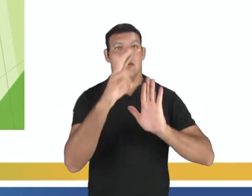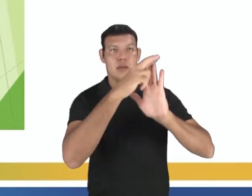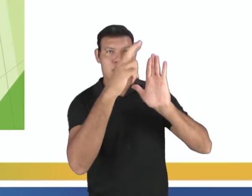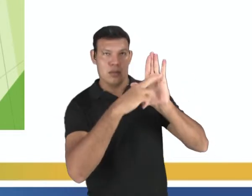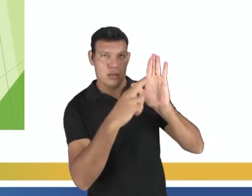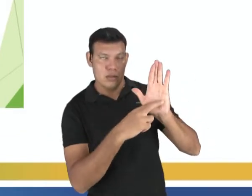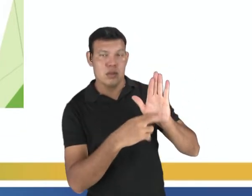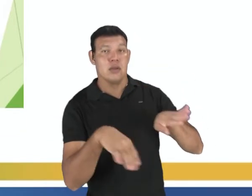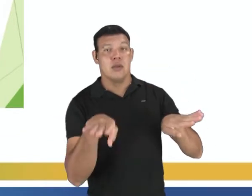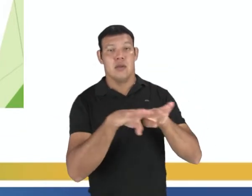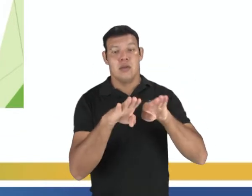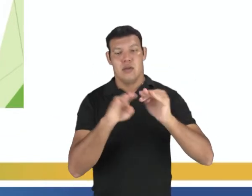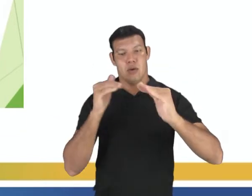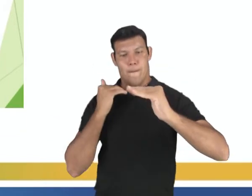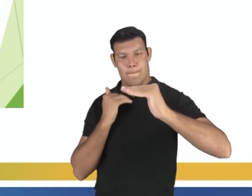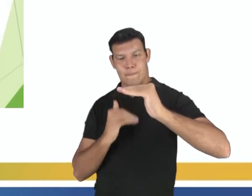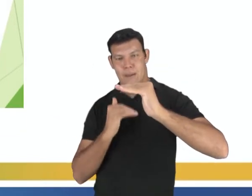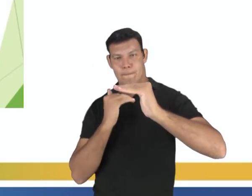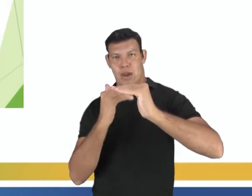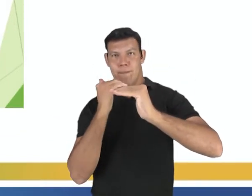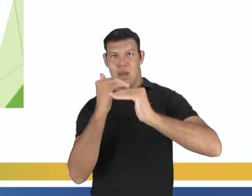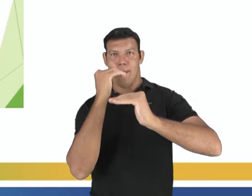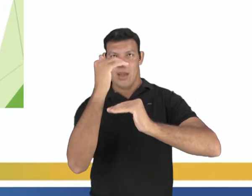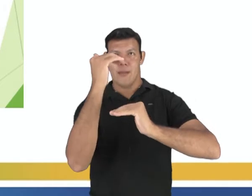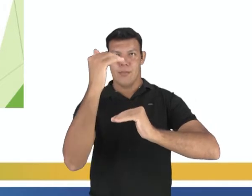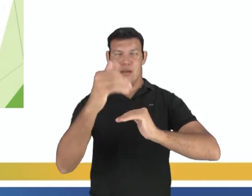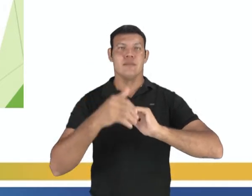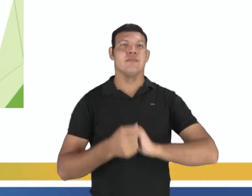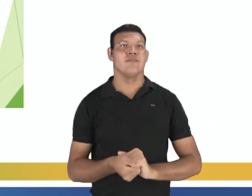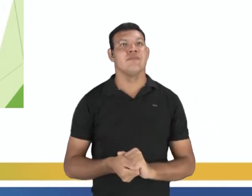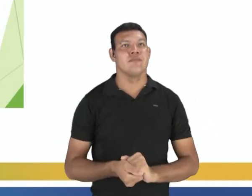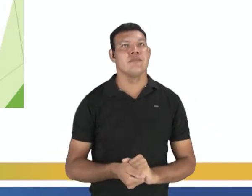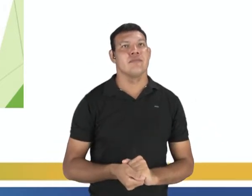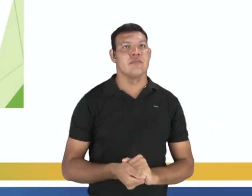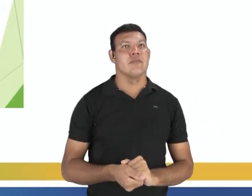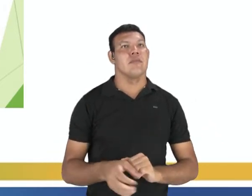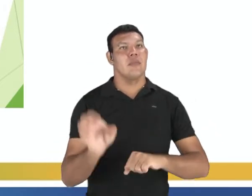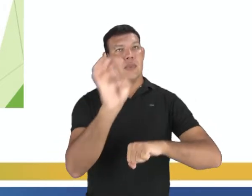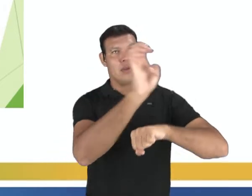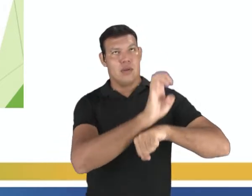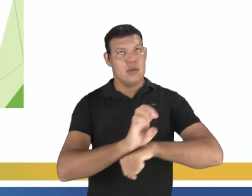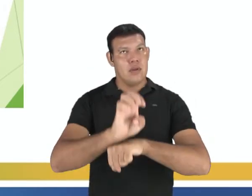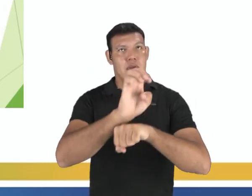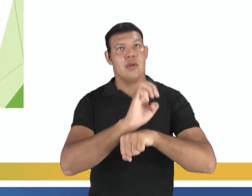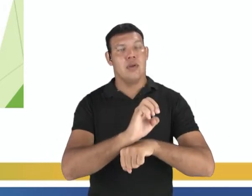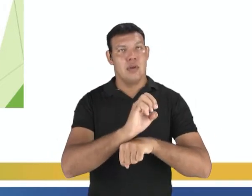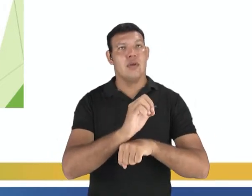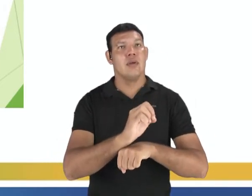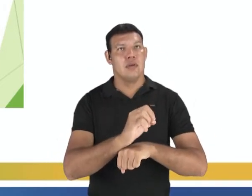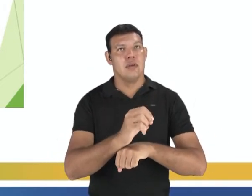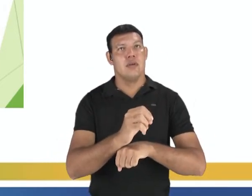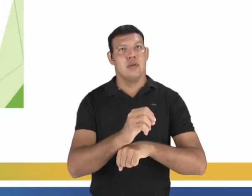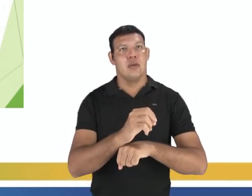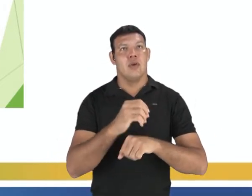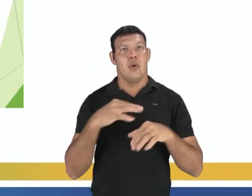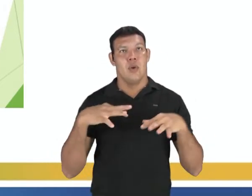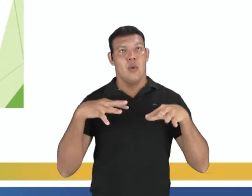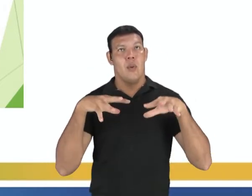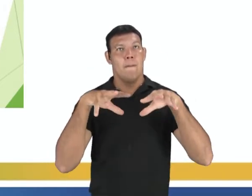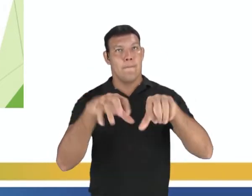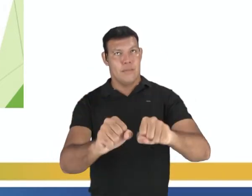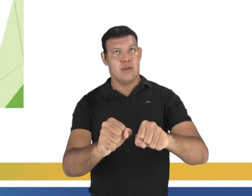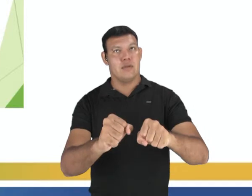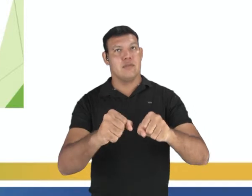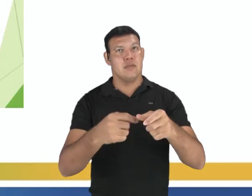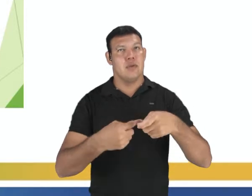e hierarquizado, tá, pessoal? Então, a gente tem aí o Estado também como proprietário das terras, né, e dos